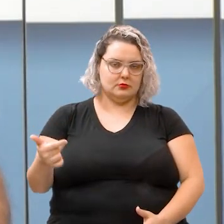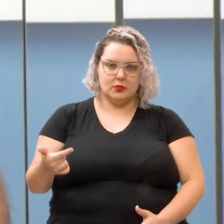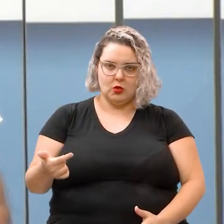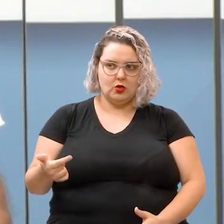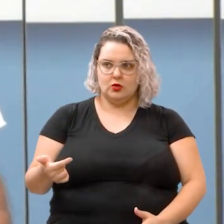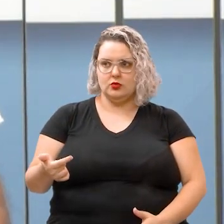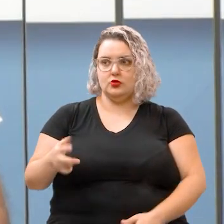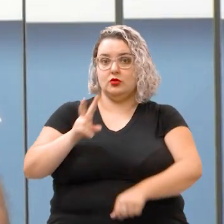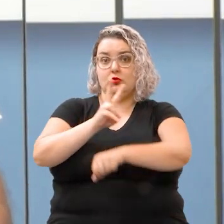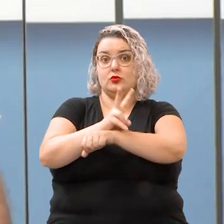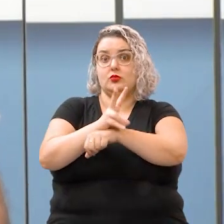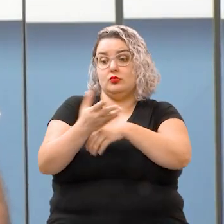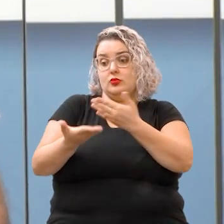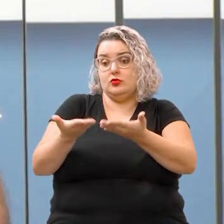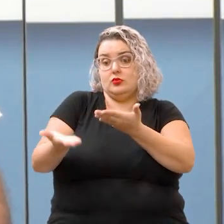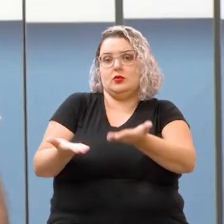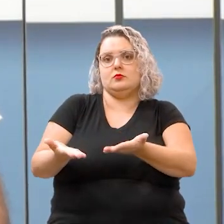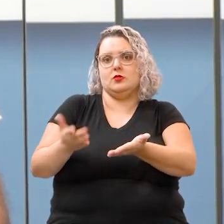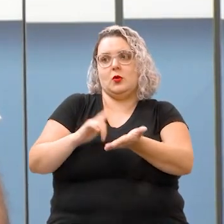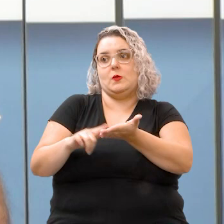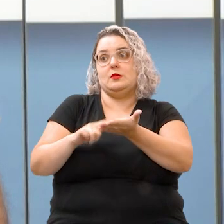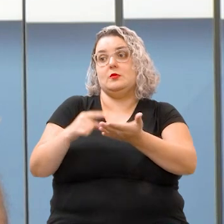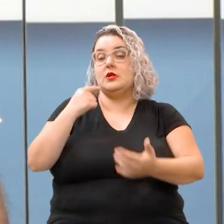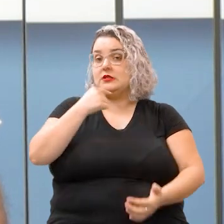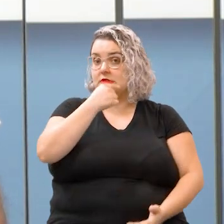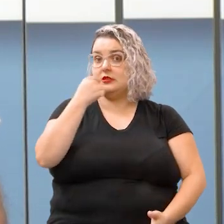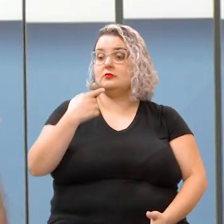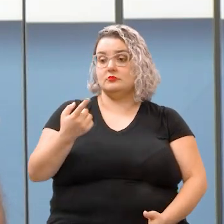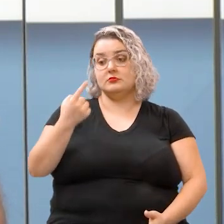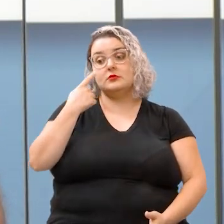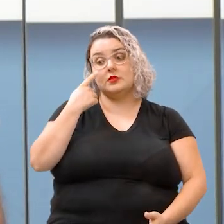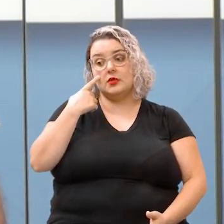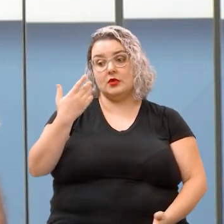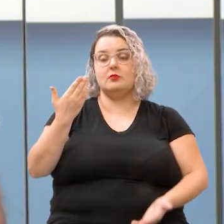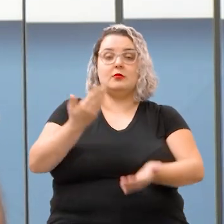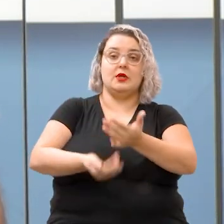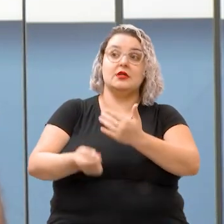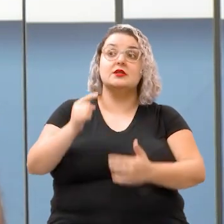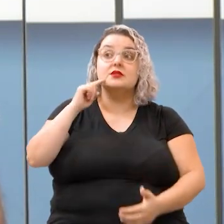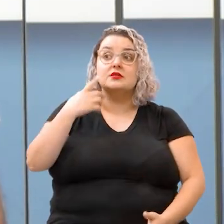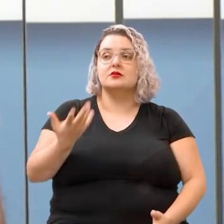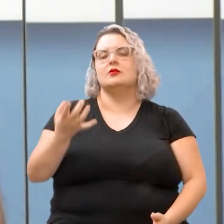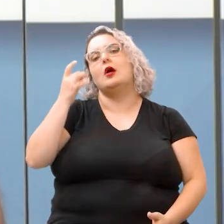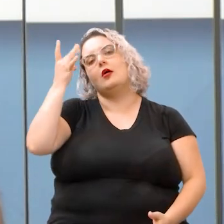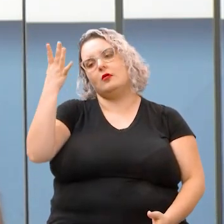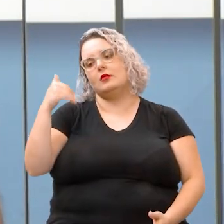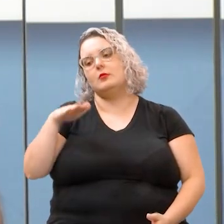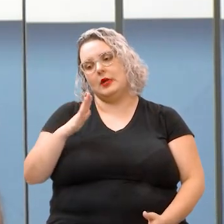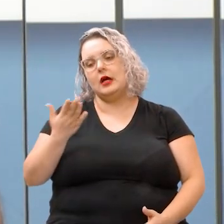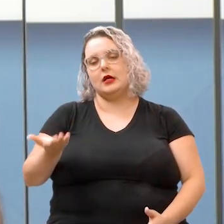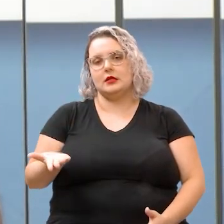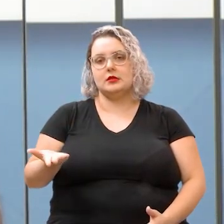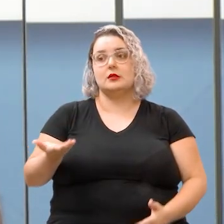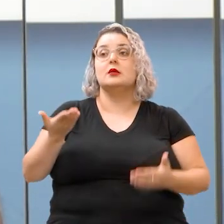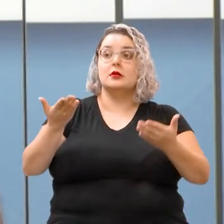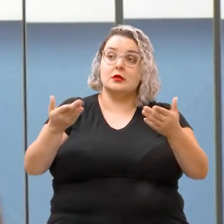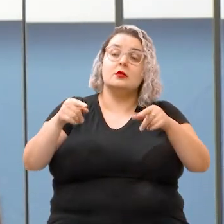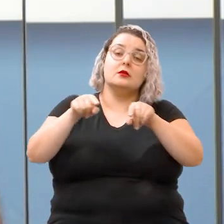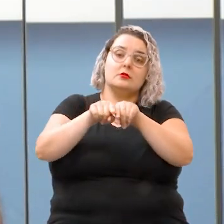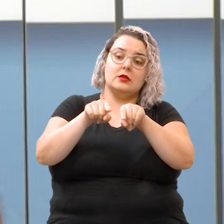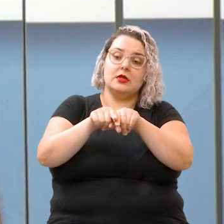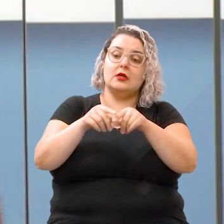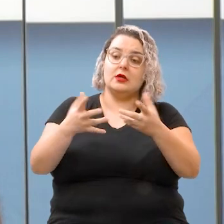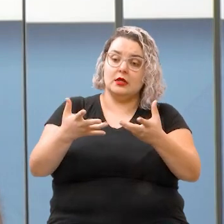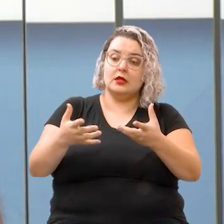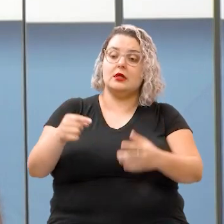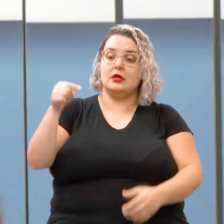tanta cuidado com a higiene bucal, né? Você vê que perdia os dentes mais com facilidade. Então, inclusive, eu quero